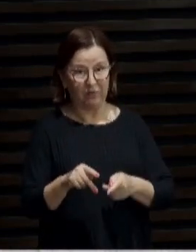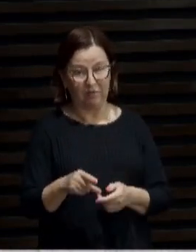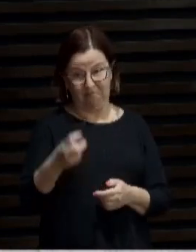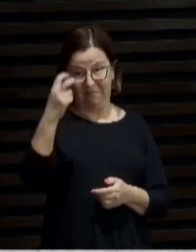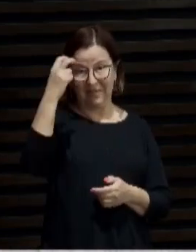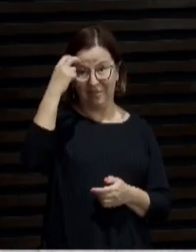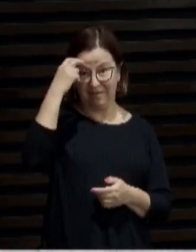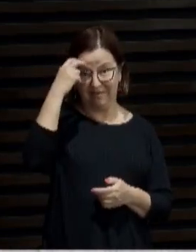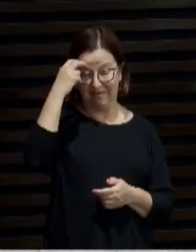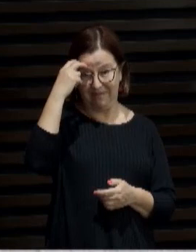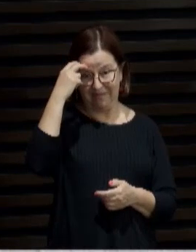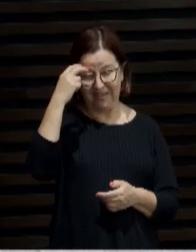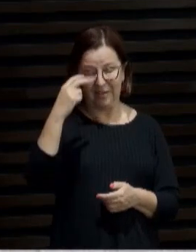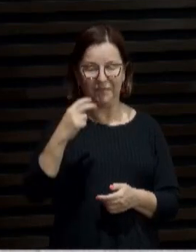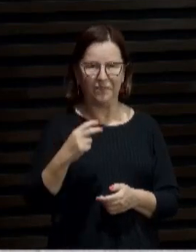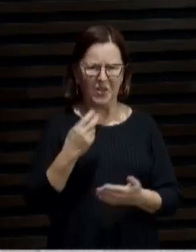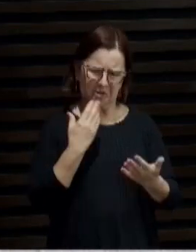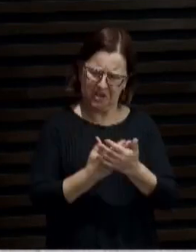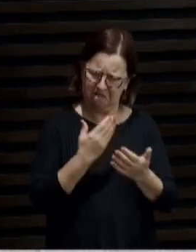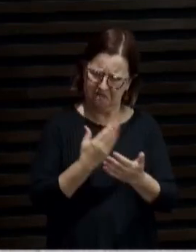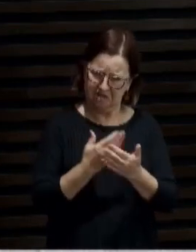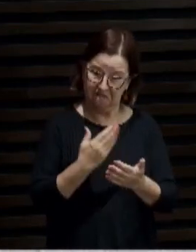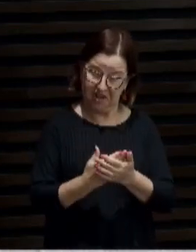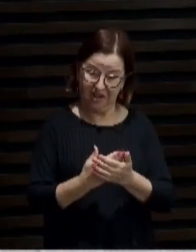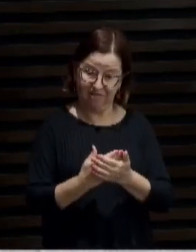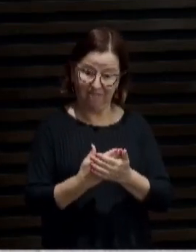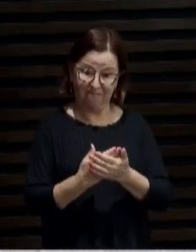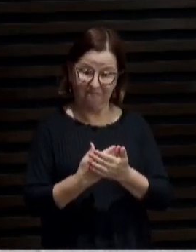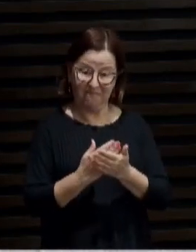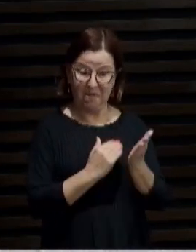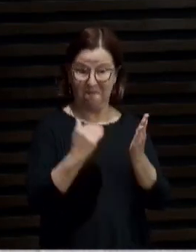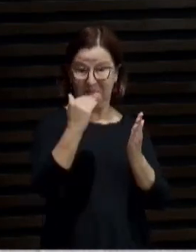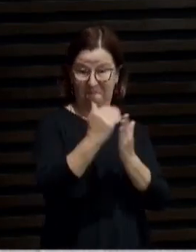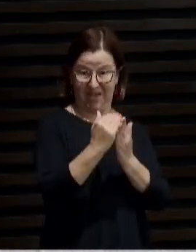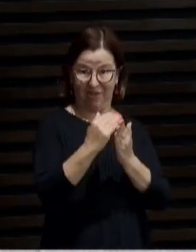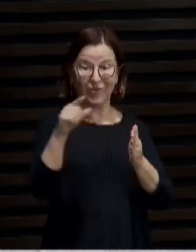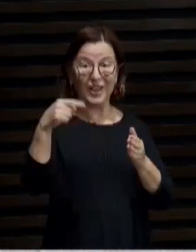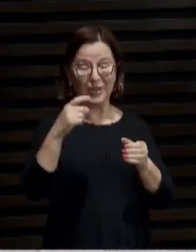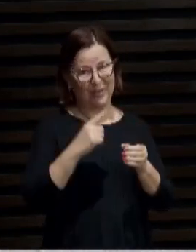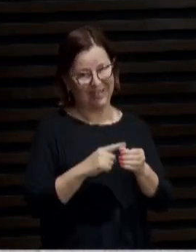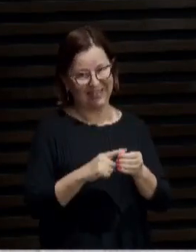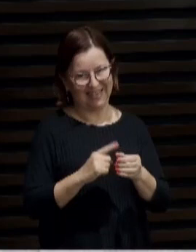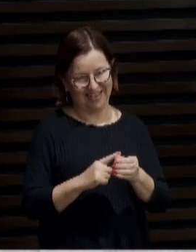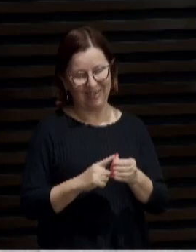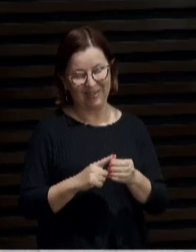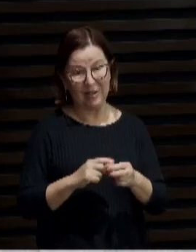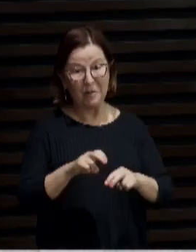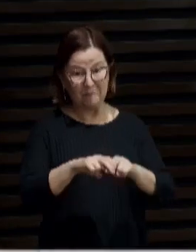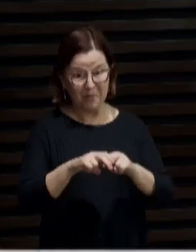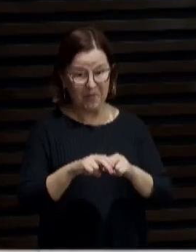que tinham um nível de educação mais elevado que as demais, por conta dessa grande biblioteca que havia